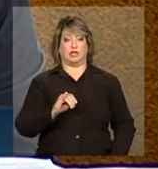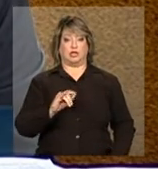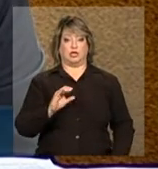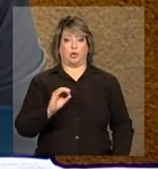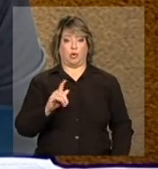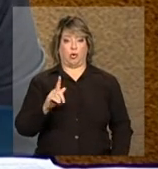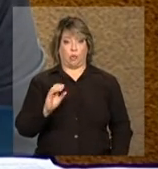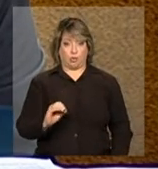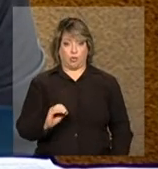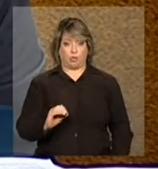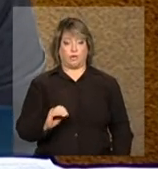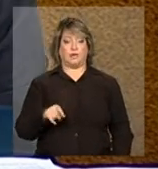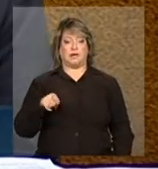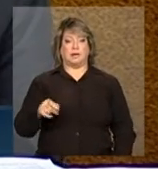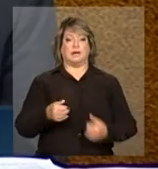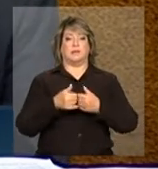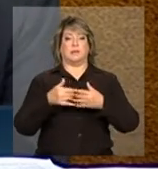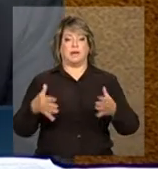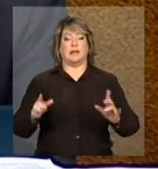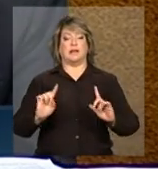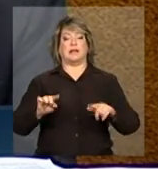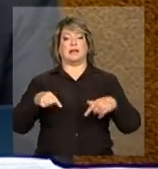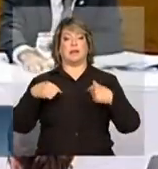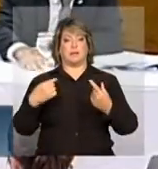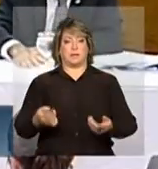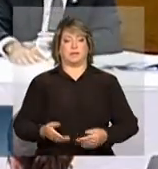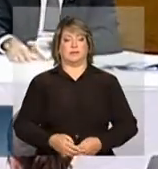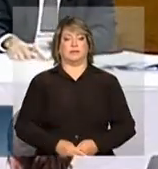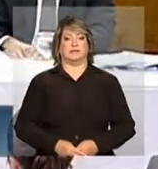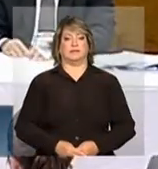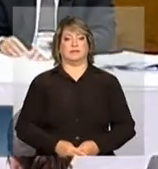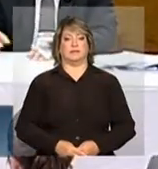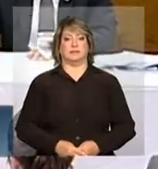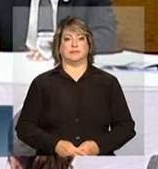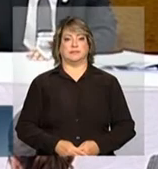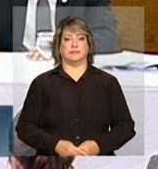poder fazer essa abertura, e depois logo a Célia. Obrigado.